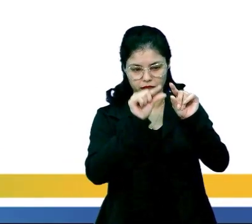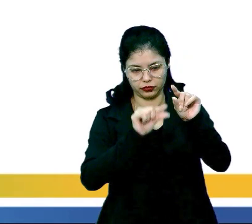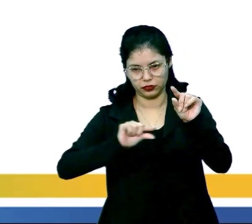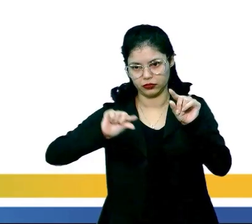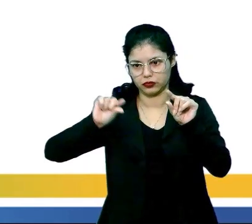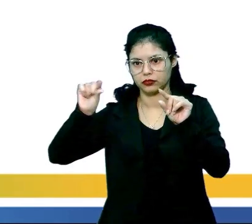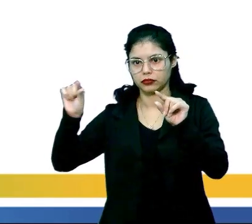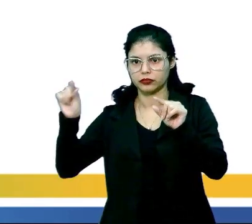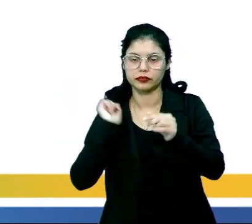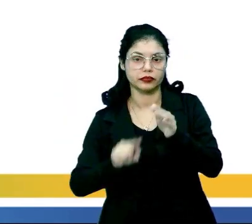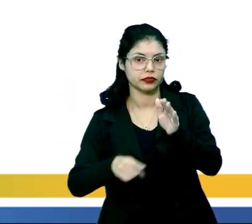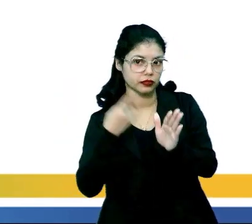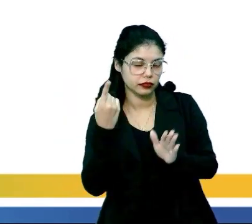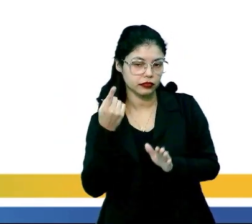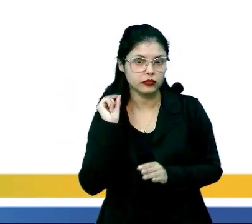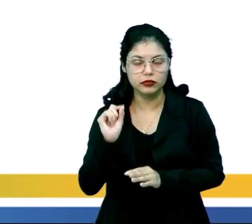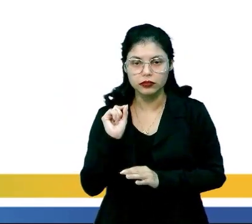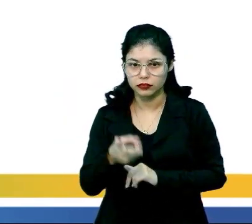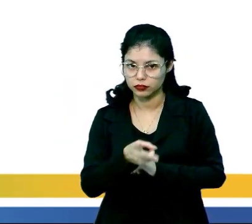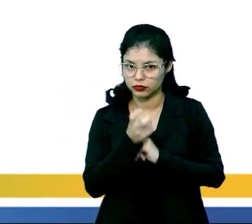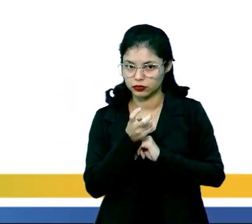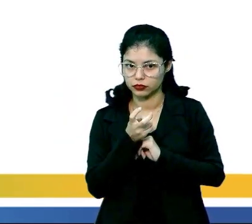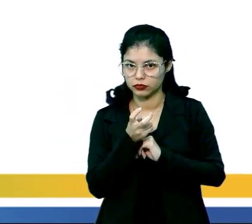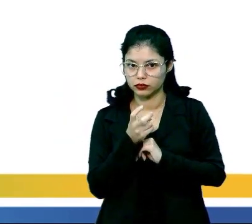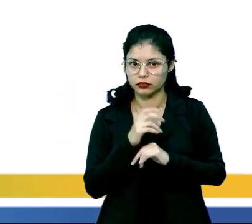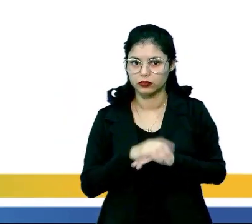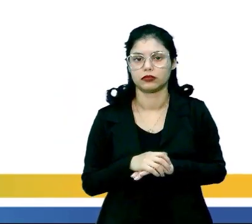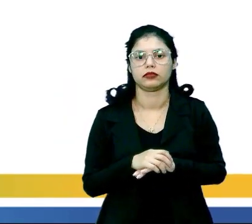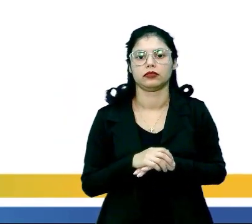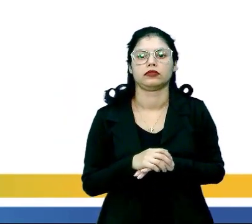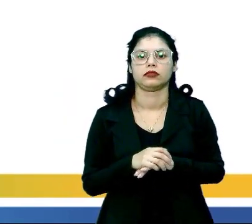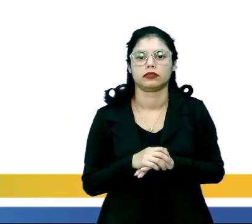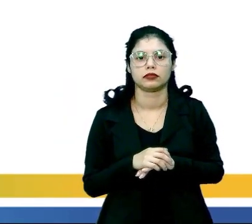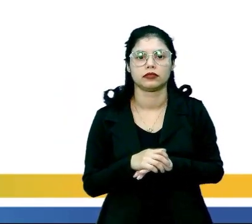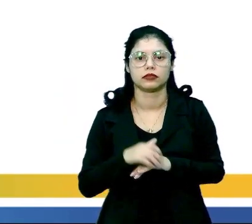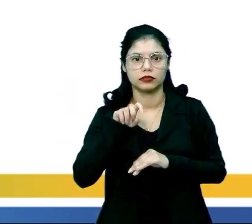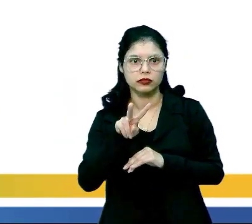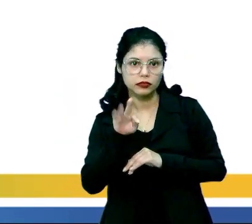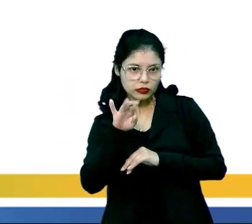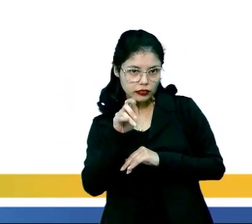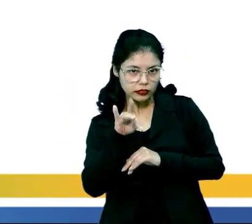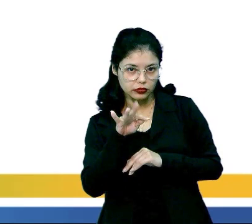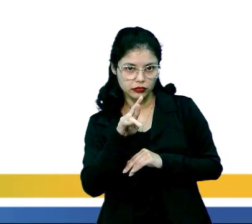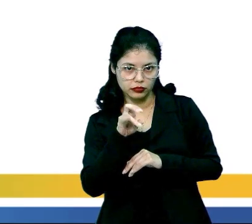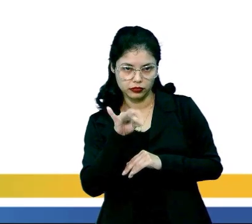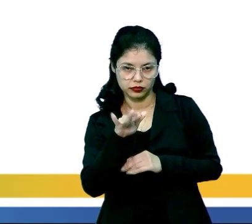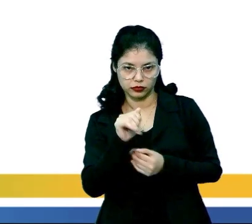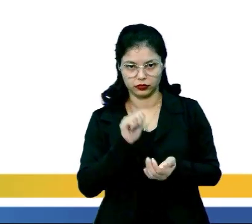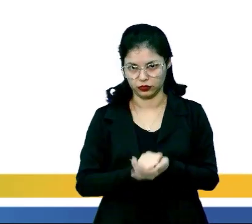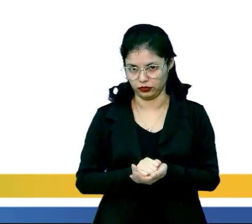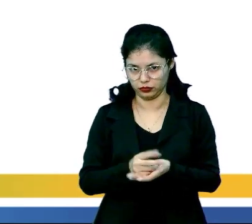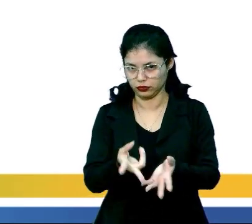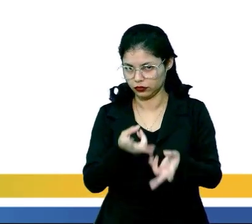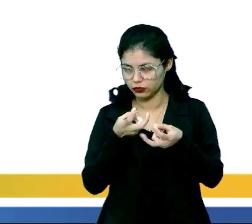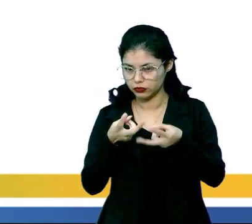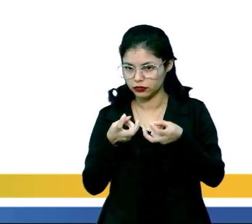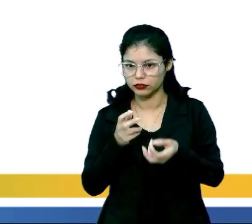neurônio. Primeiro, quem é que vai fazer a captação? Dendritos. Dendritos, professora, vai captar